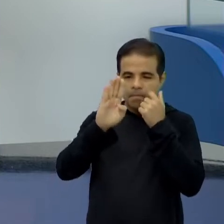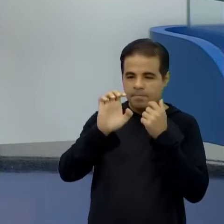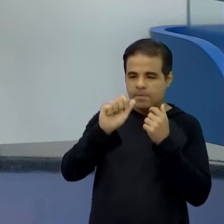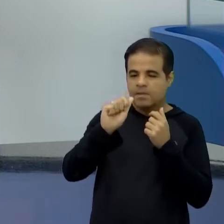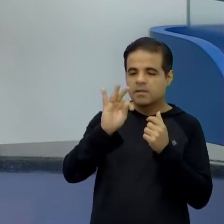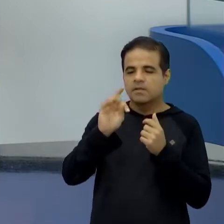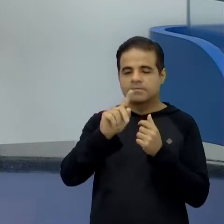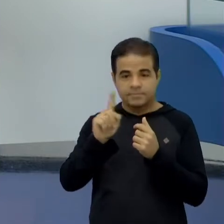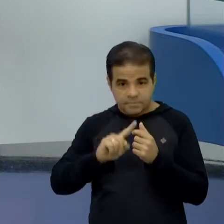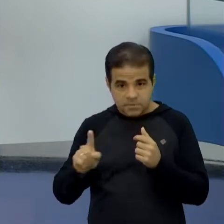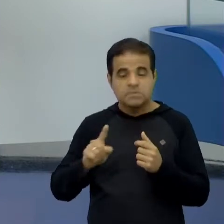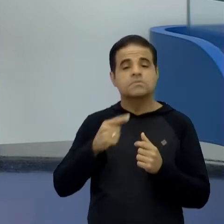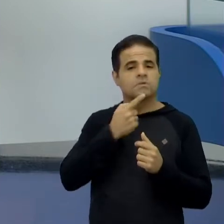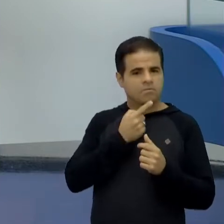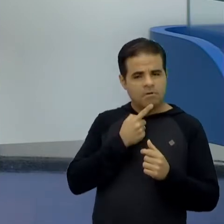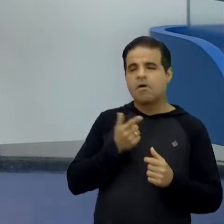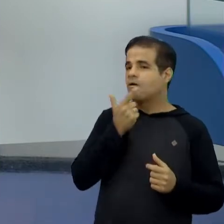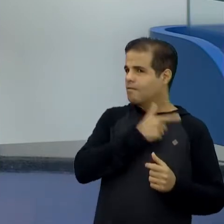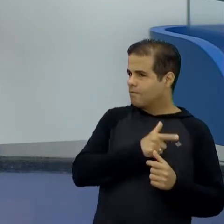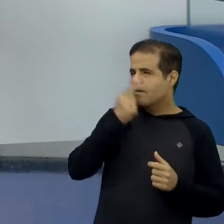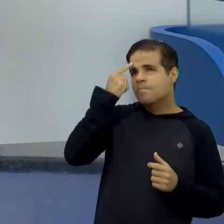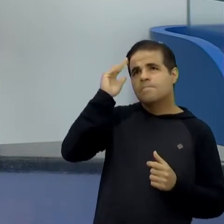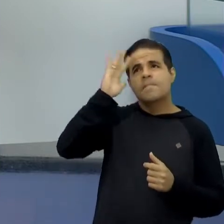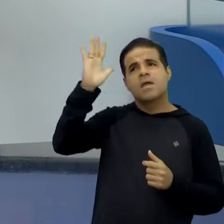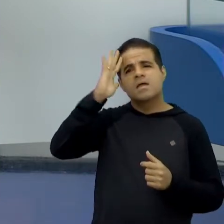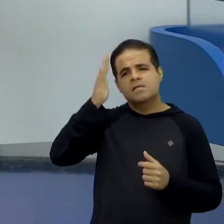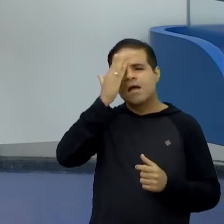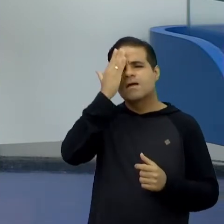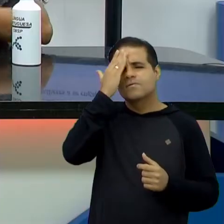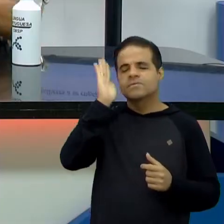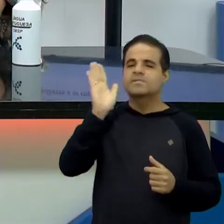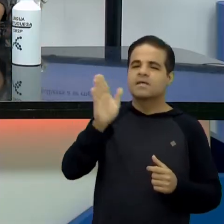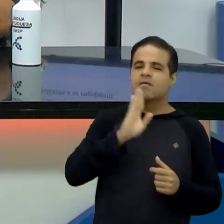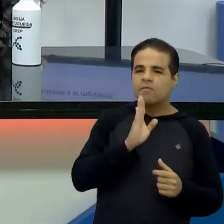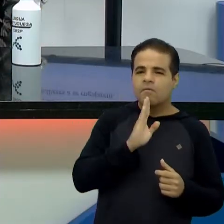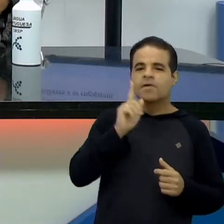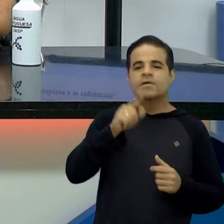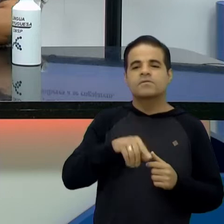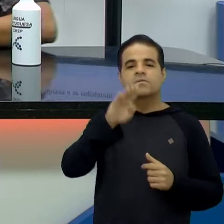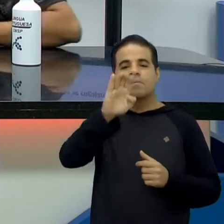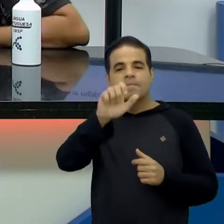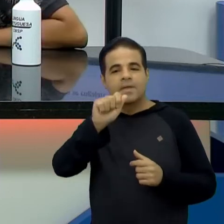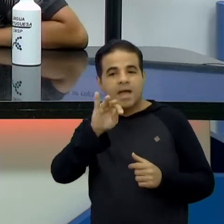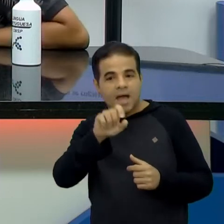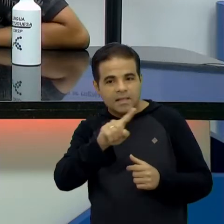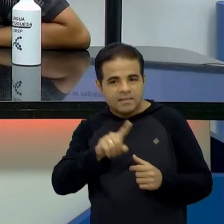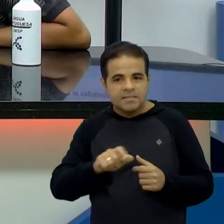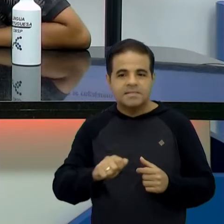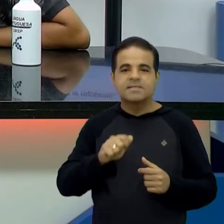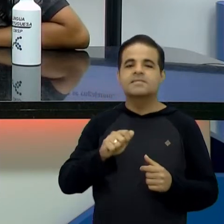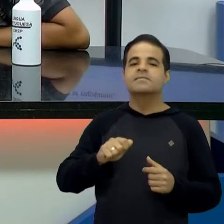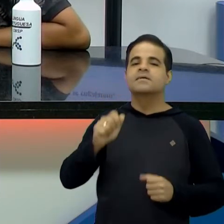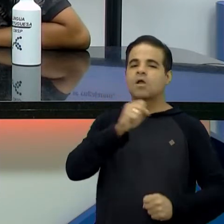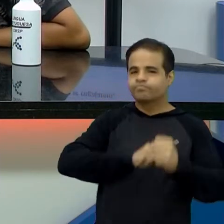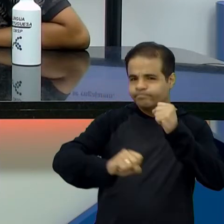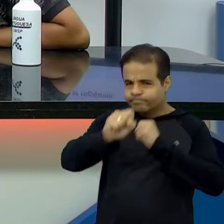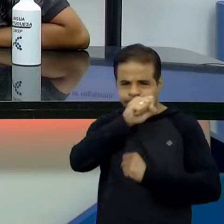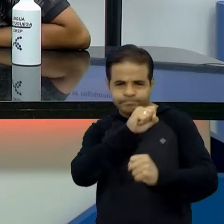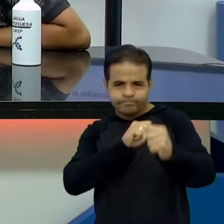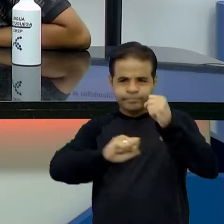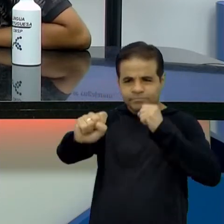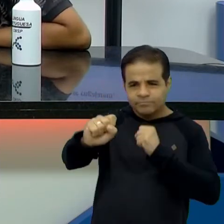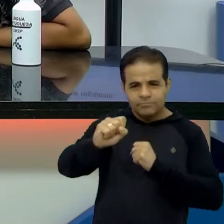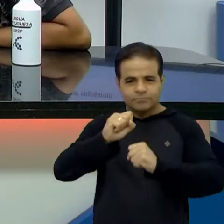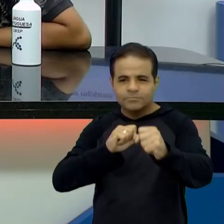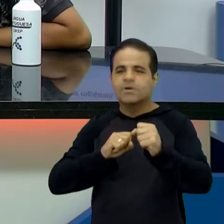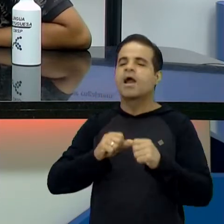sei. Um Lógico que eu sei. Eu pensei um pouquinho, mas eu sei. Oi. Beatriz Ferreira. Opa! Boxe. Boxe. Olha, ele ganhou o café